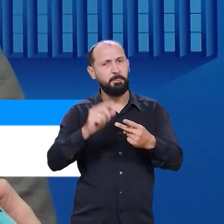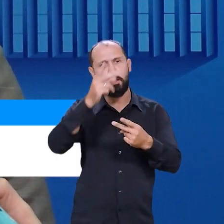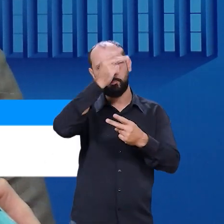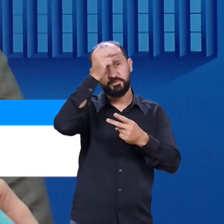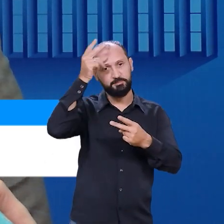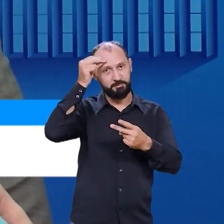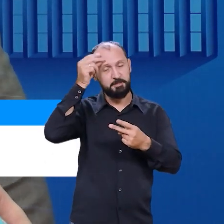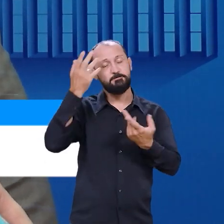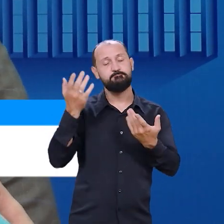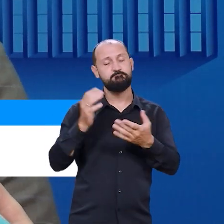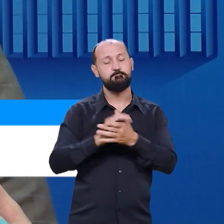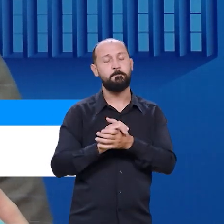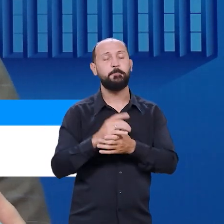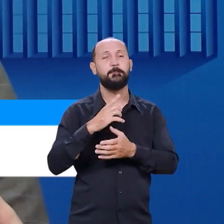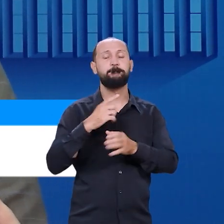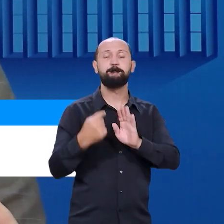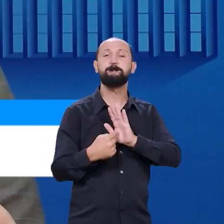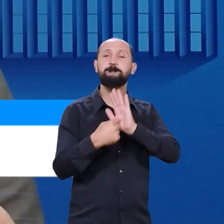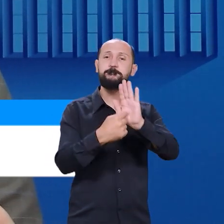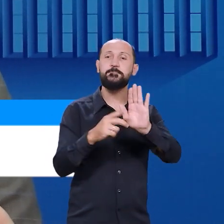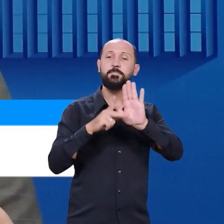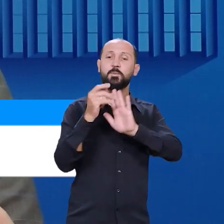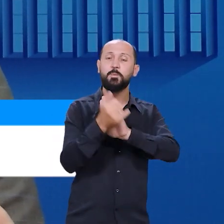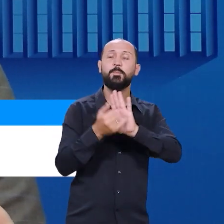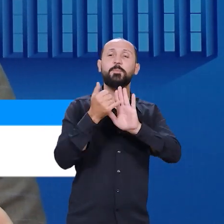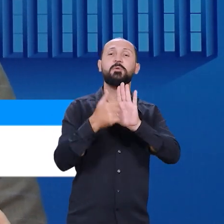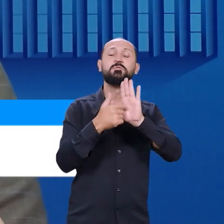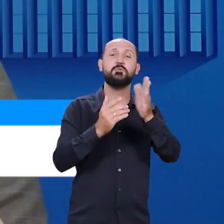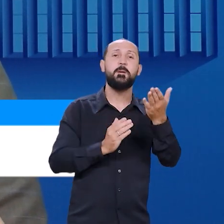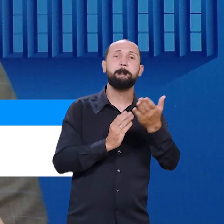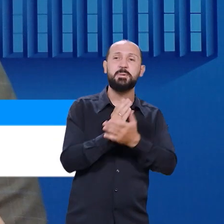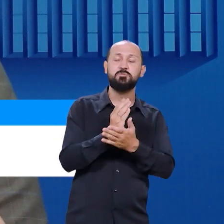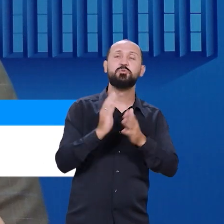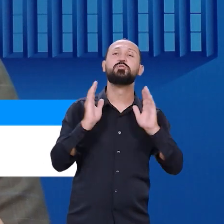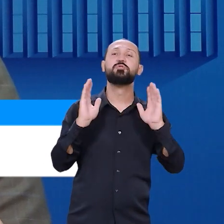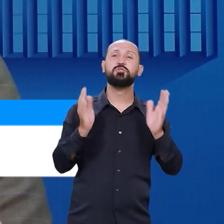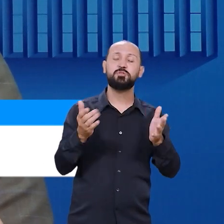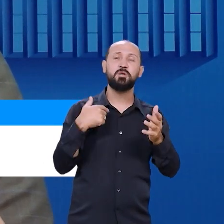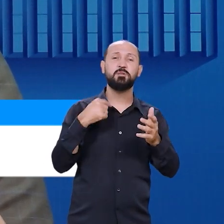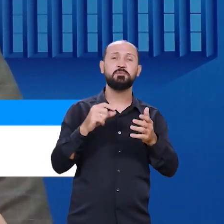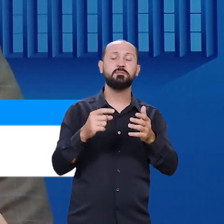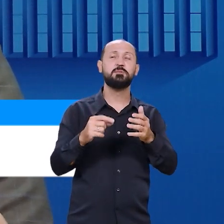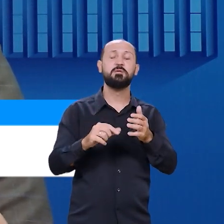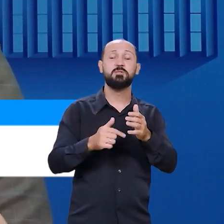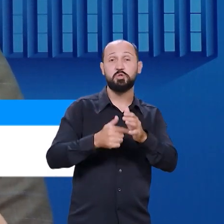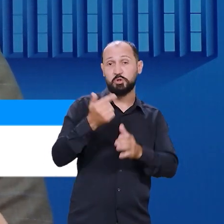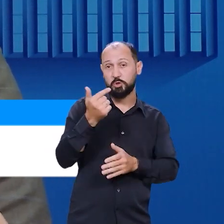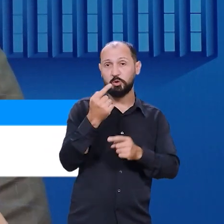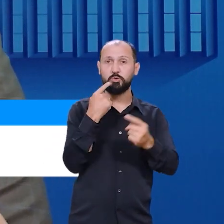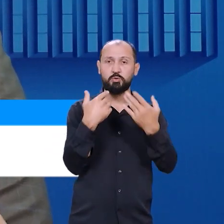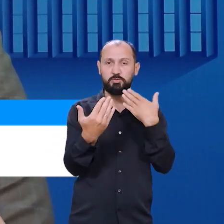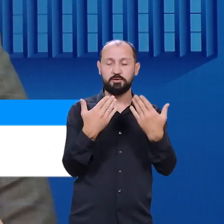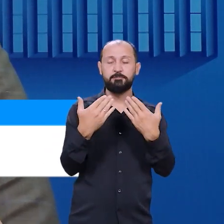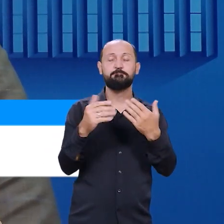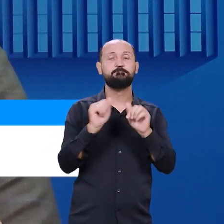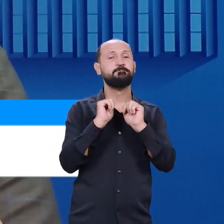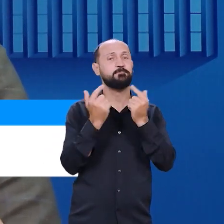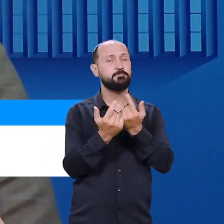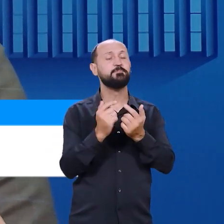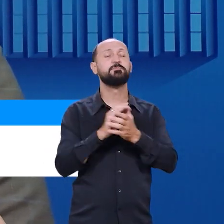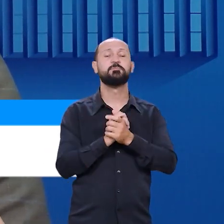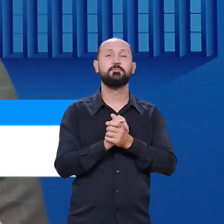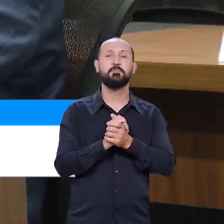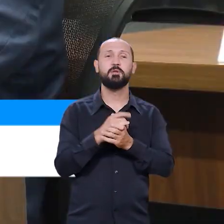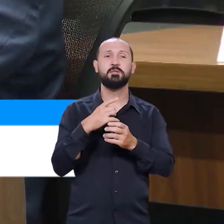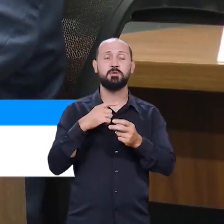estaduais quanto municipais, nós estamos apresentando esse projeto que foi aprovado hoje em segunda discussão aqui na